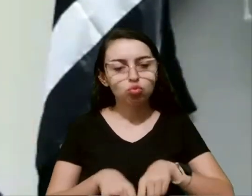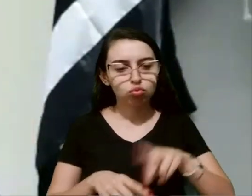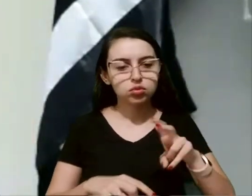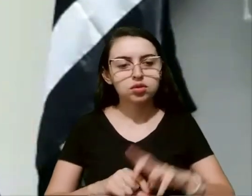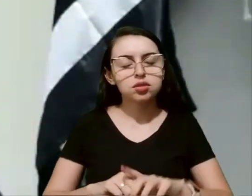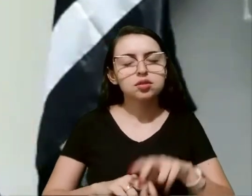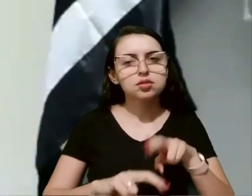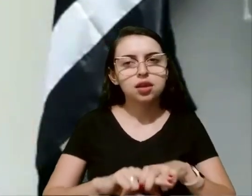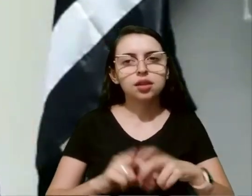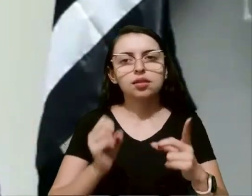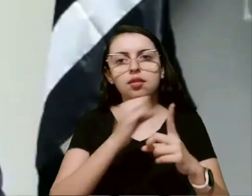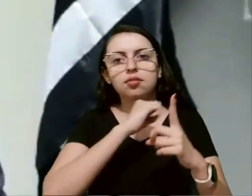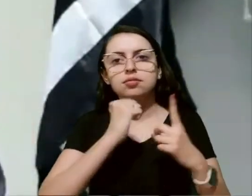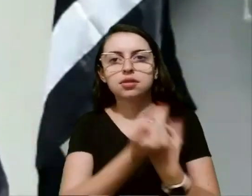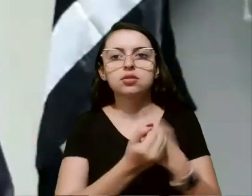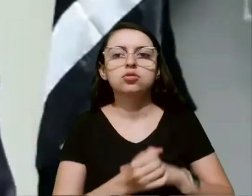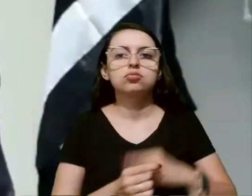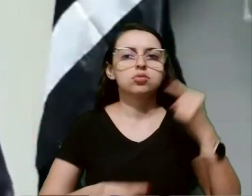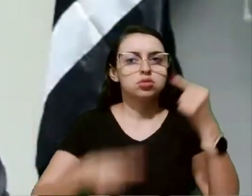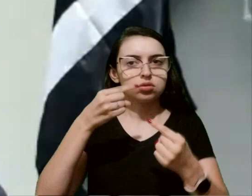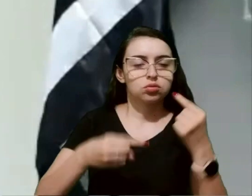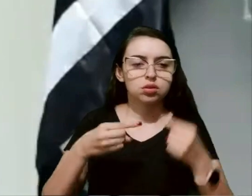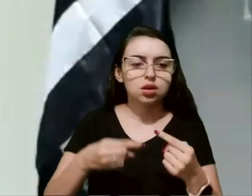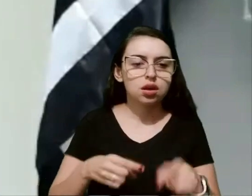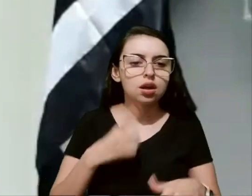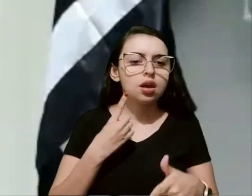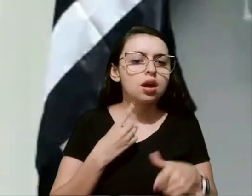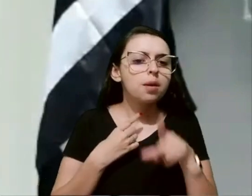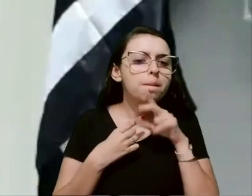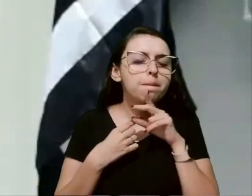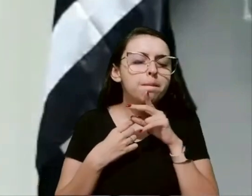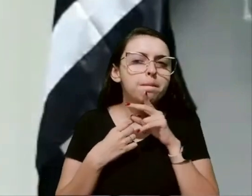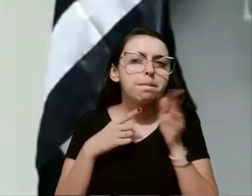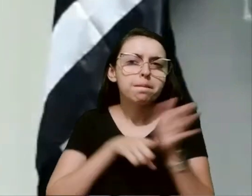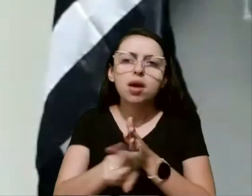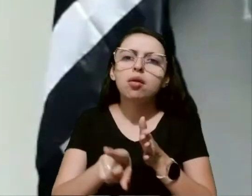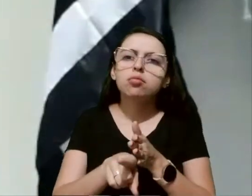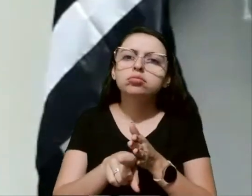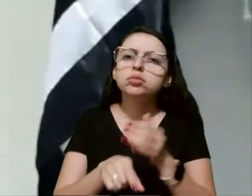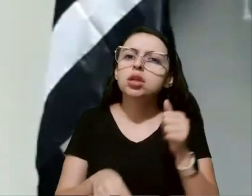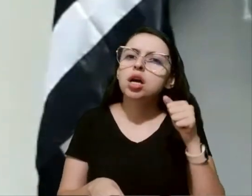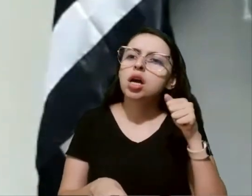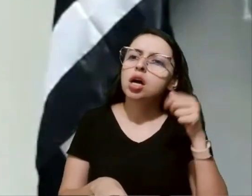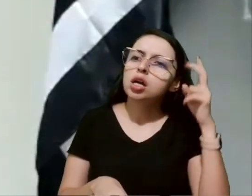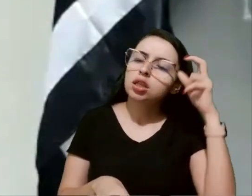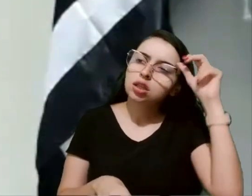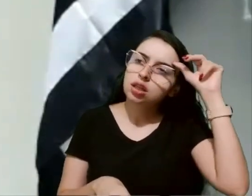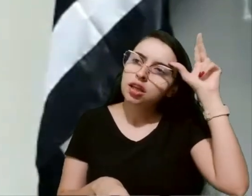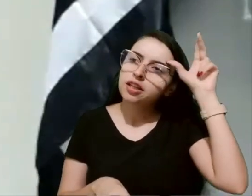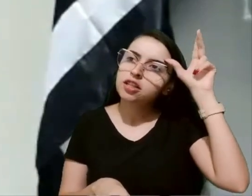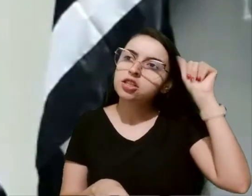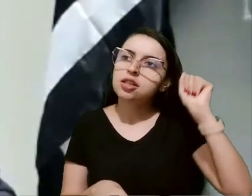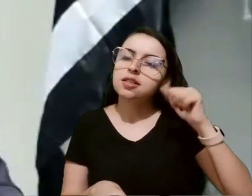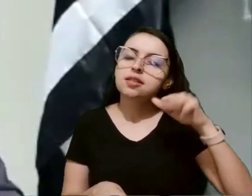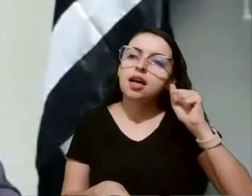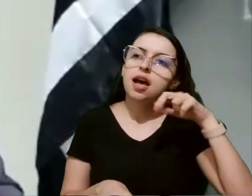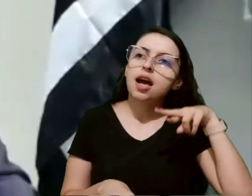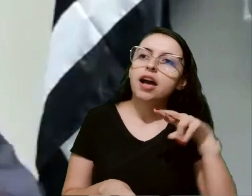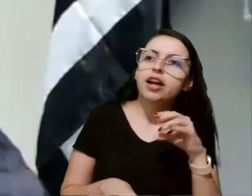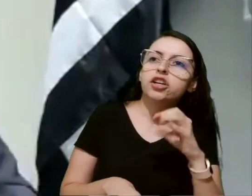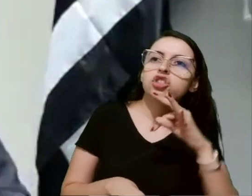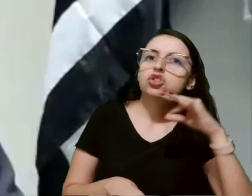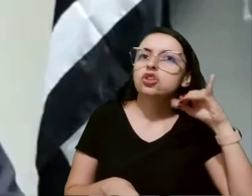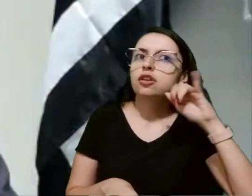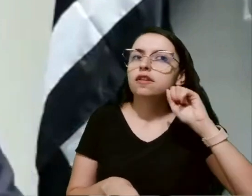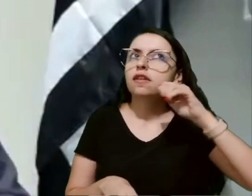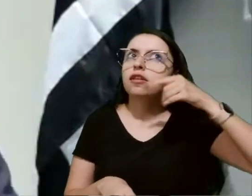sentar para discutir. E é por isso que eu digo, quando me perguntam muito de inteligência artificial, de tecnologia e tal,